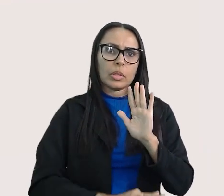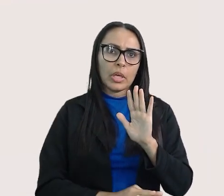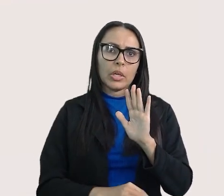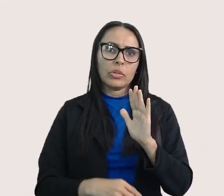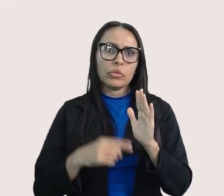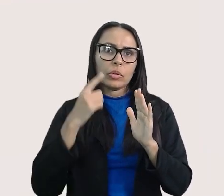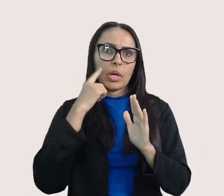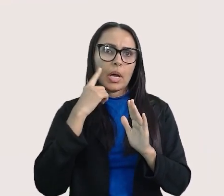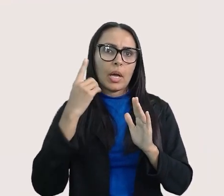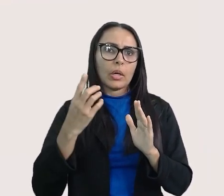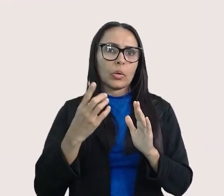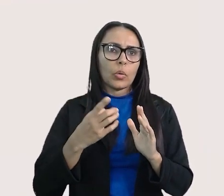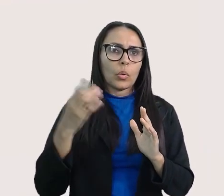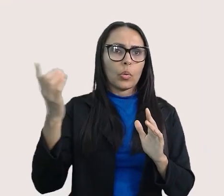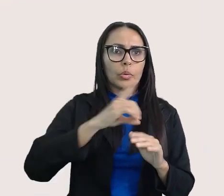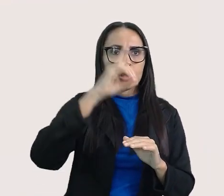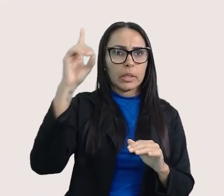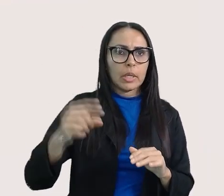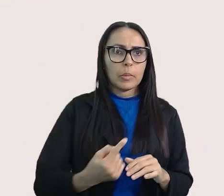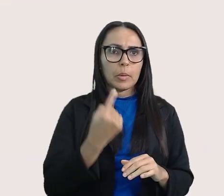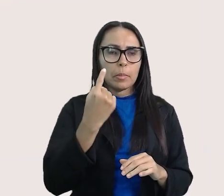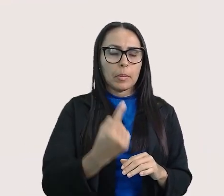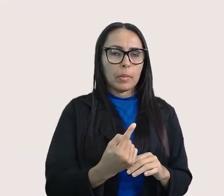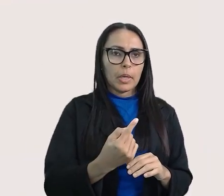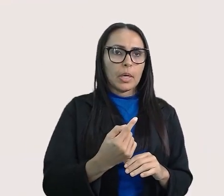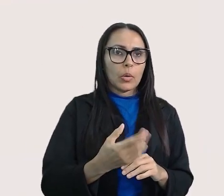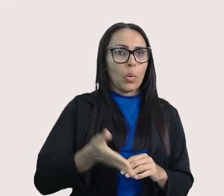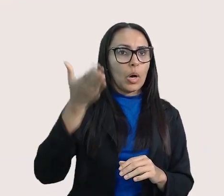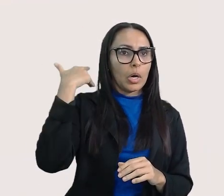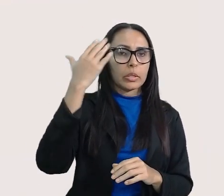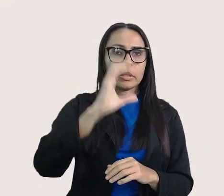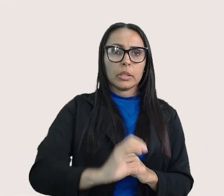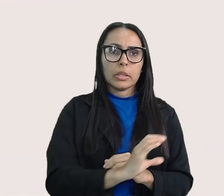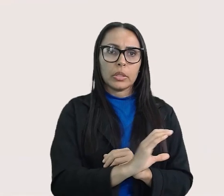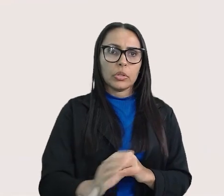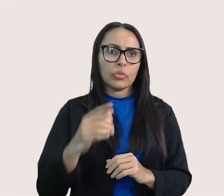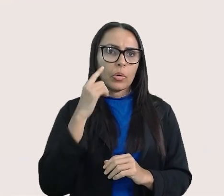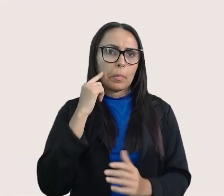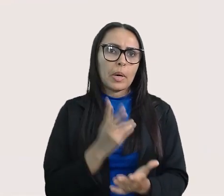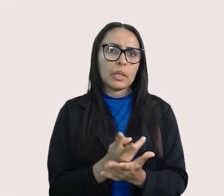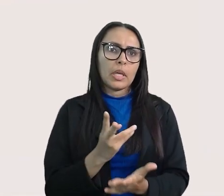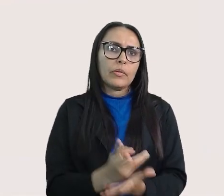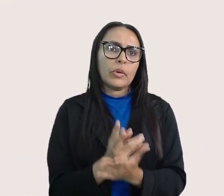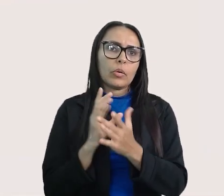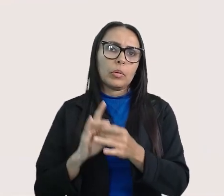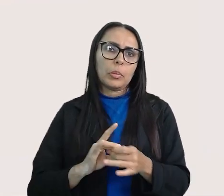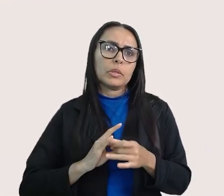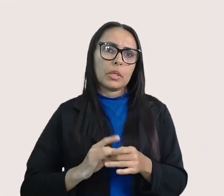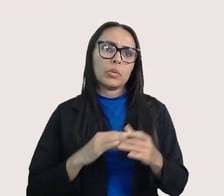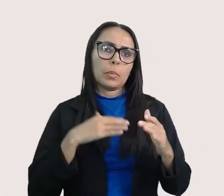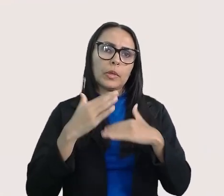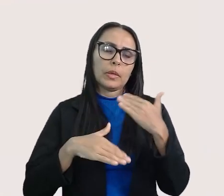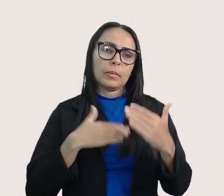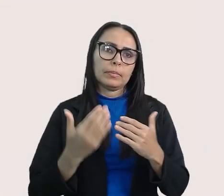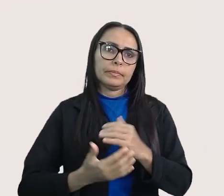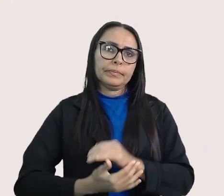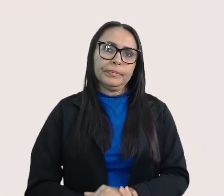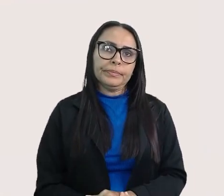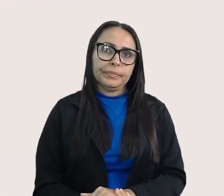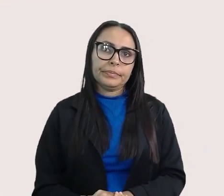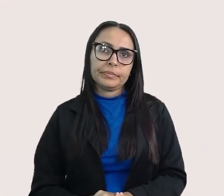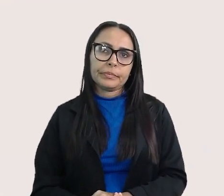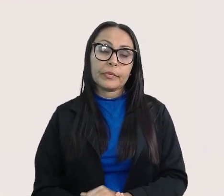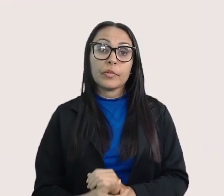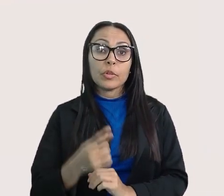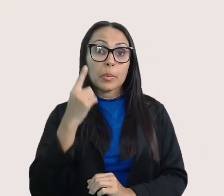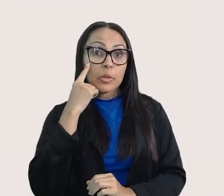salústio datado de primeiro antes de Cristo Manteve correspondência com o processo de